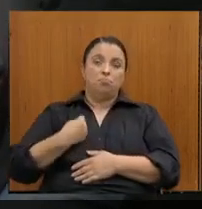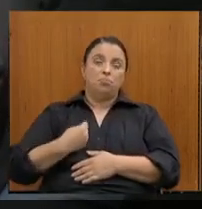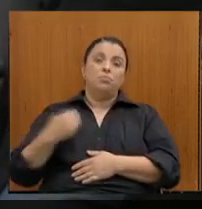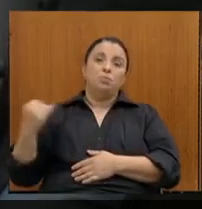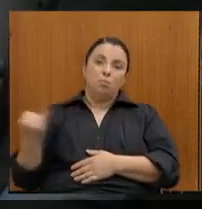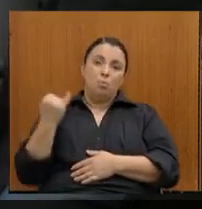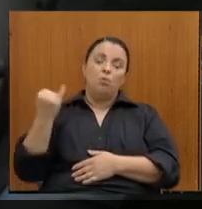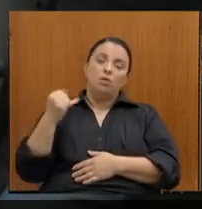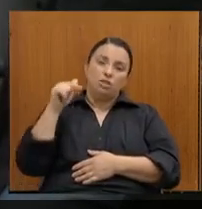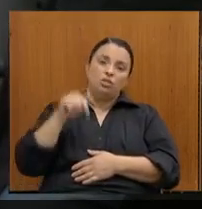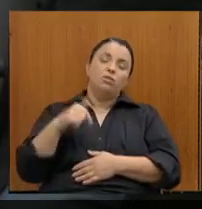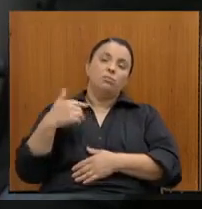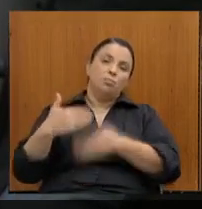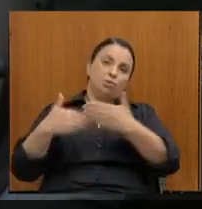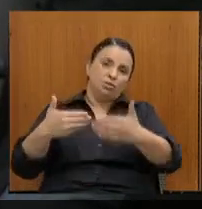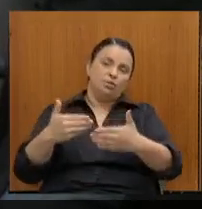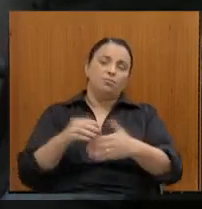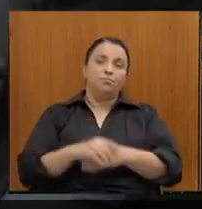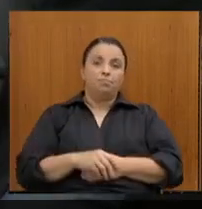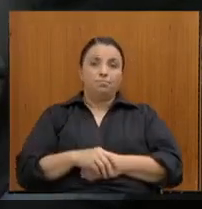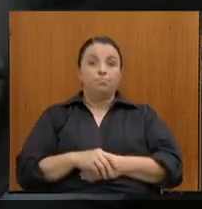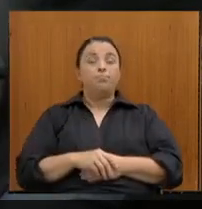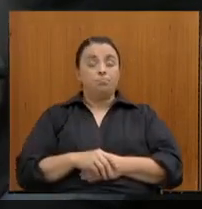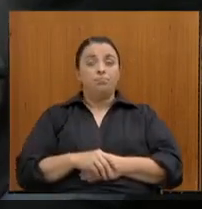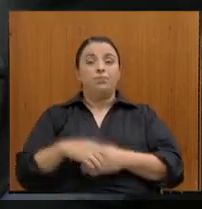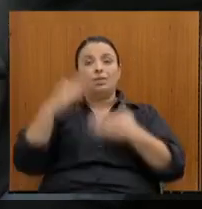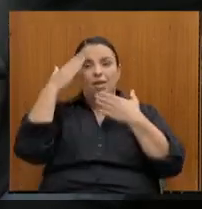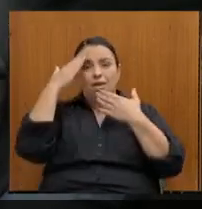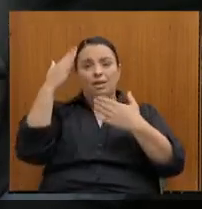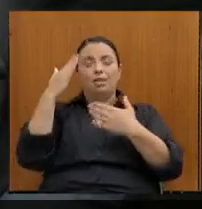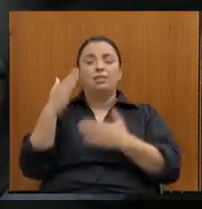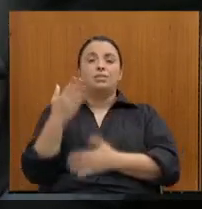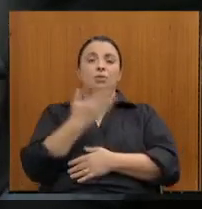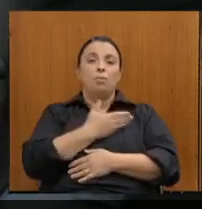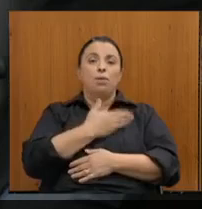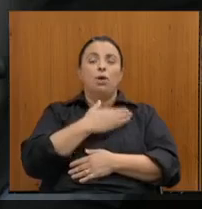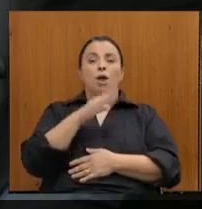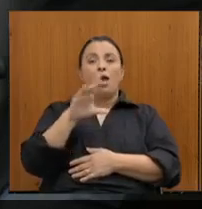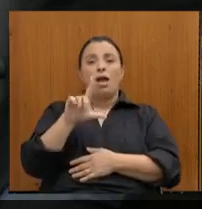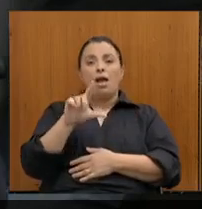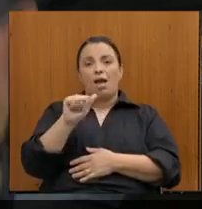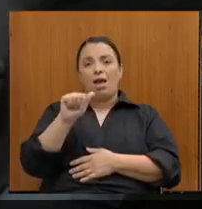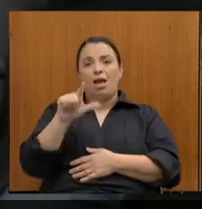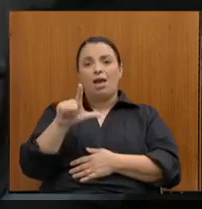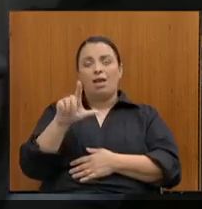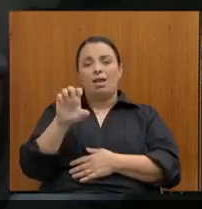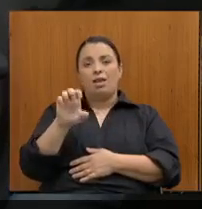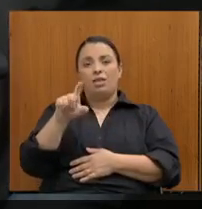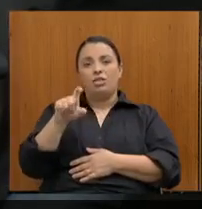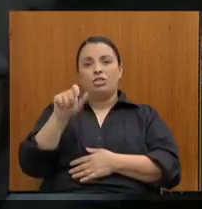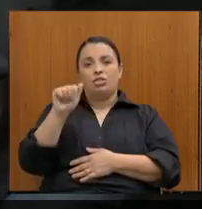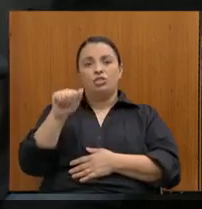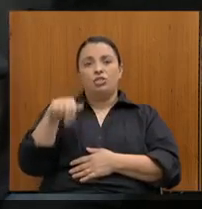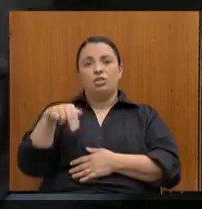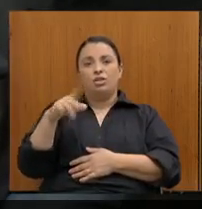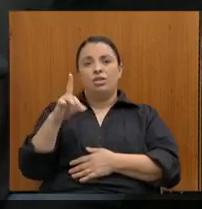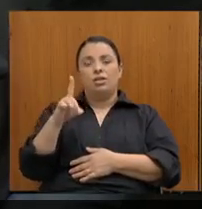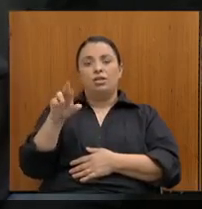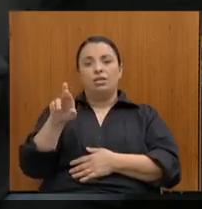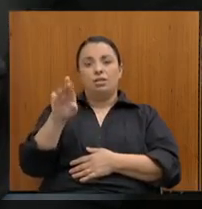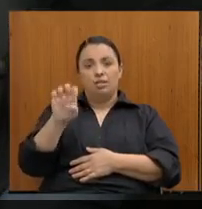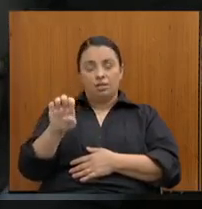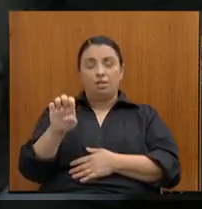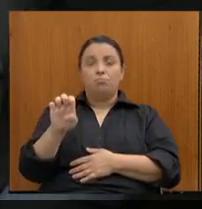nesse processo que agradecer o nosso amigo Alexandre Bueno mais uma vez né pô tem nos ajudado Né